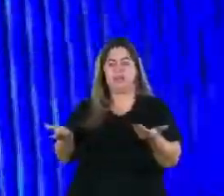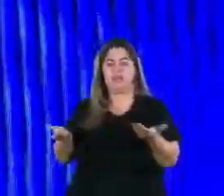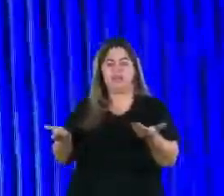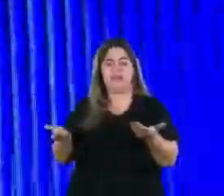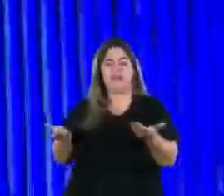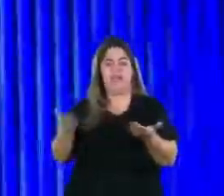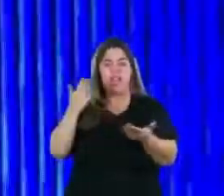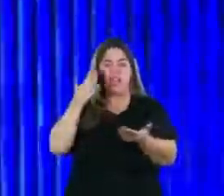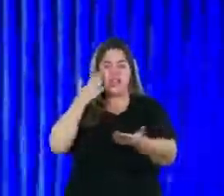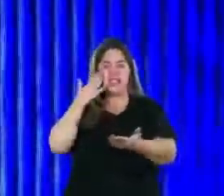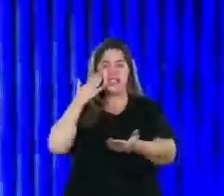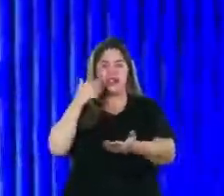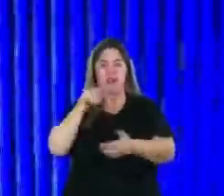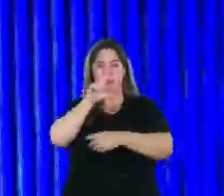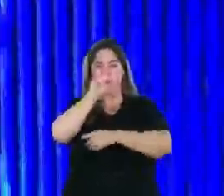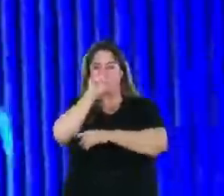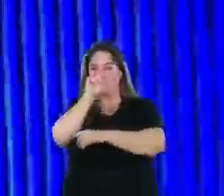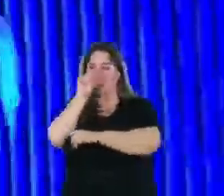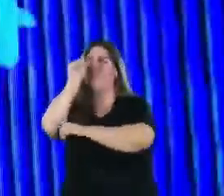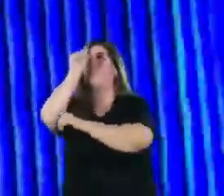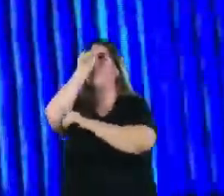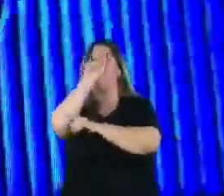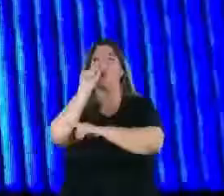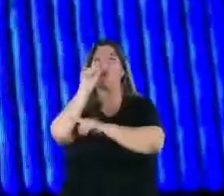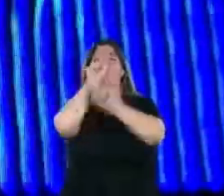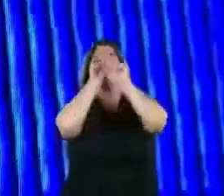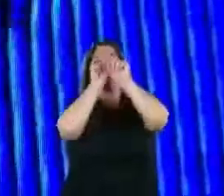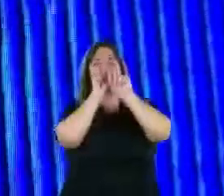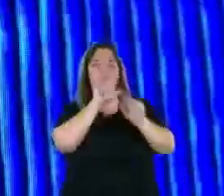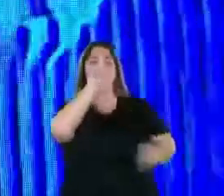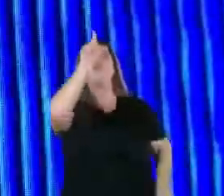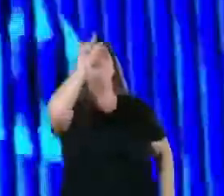Sabia que o sapiá sabia assopiar?